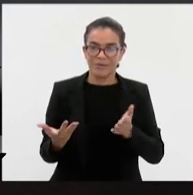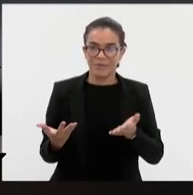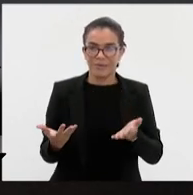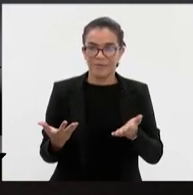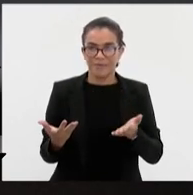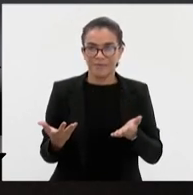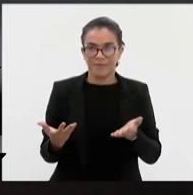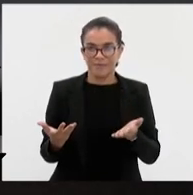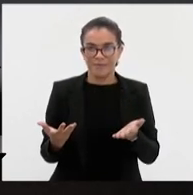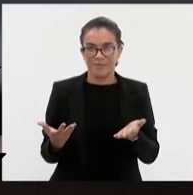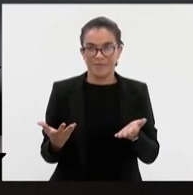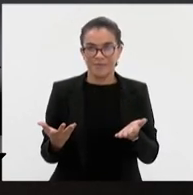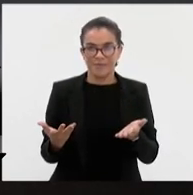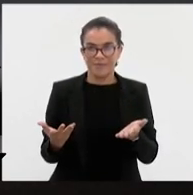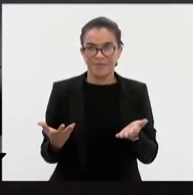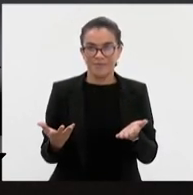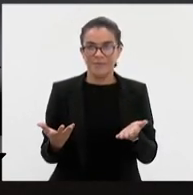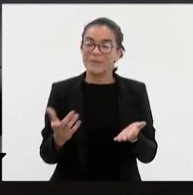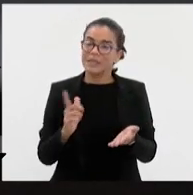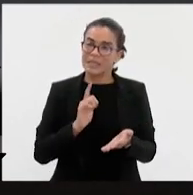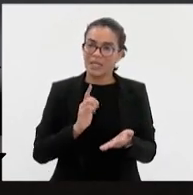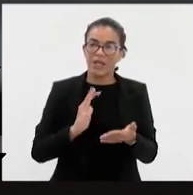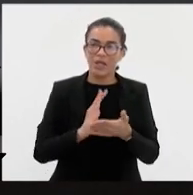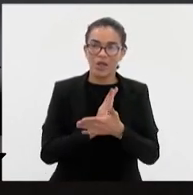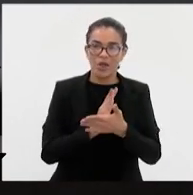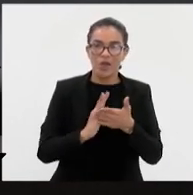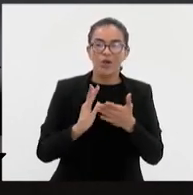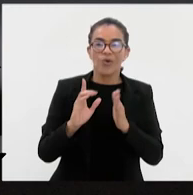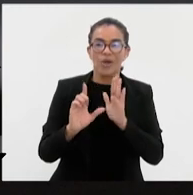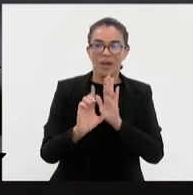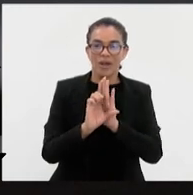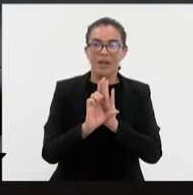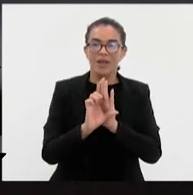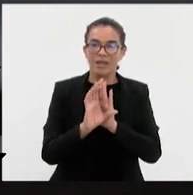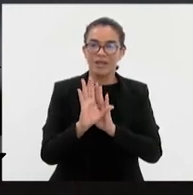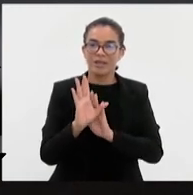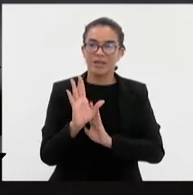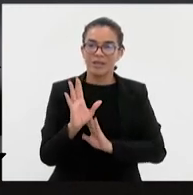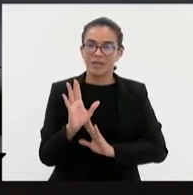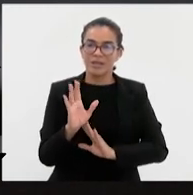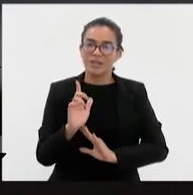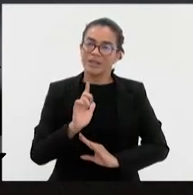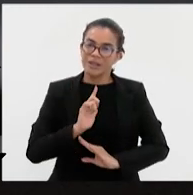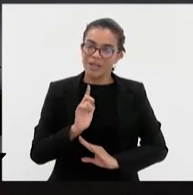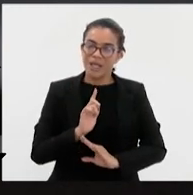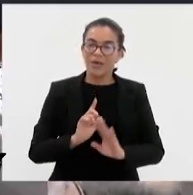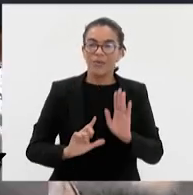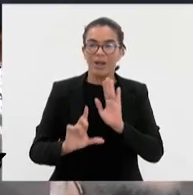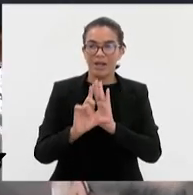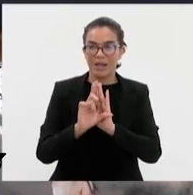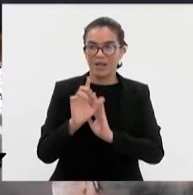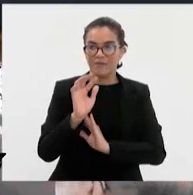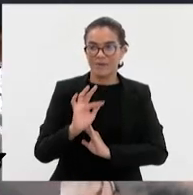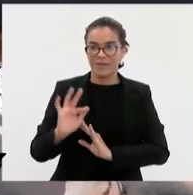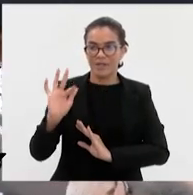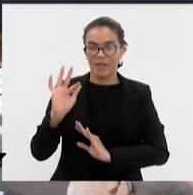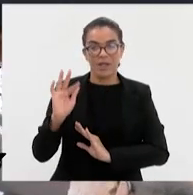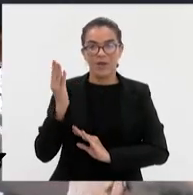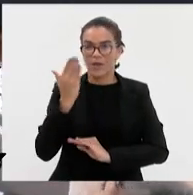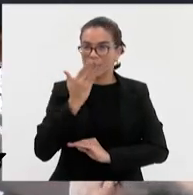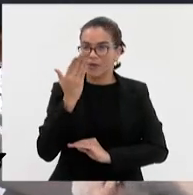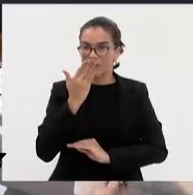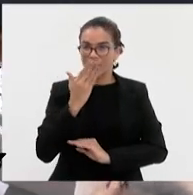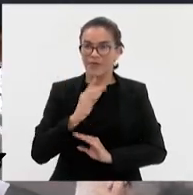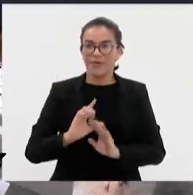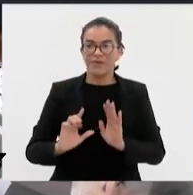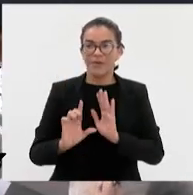de Kelsen, né? Mas tem lei também aqui mencionada. Tem lei, tem uma lei mencionada. Ah, é, eu não vi a lei. Eu não vi